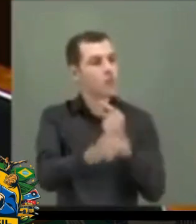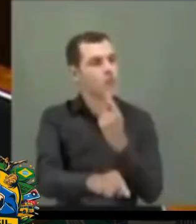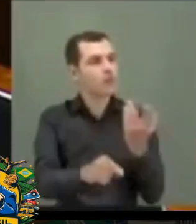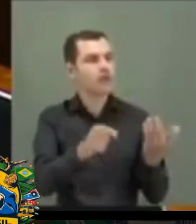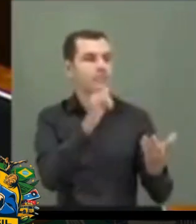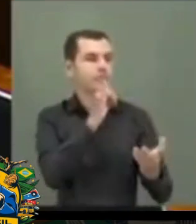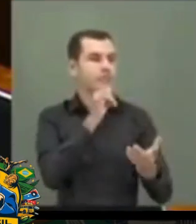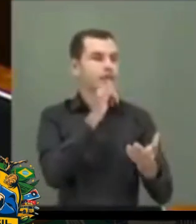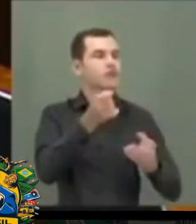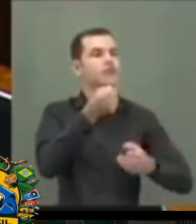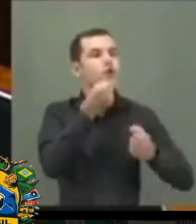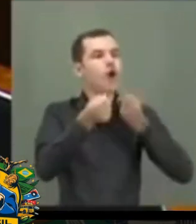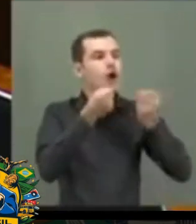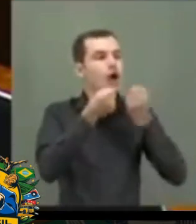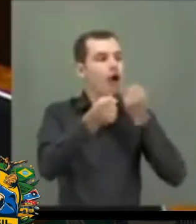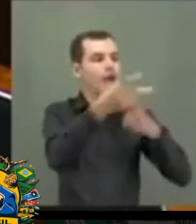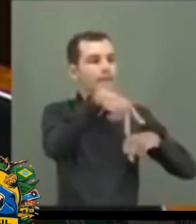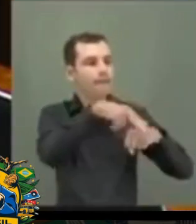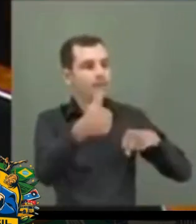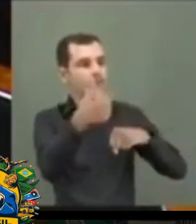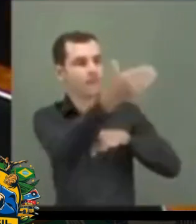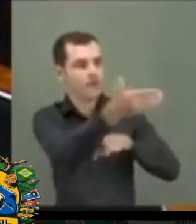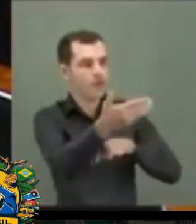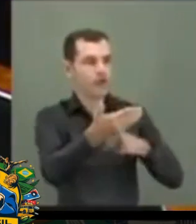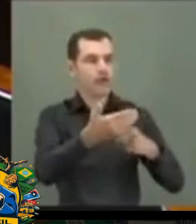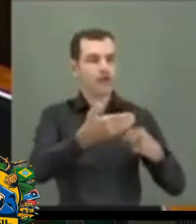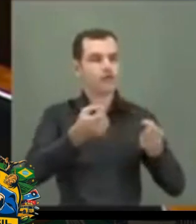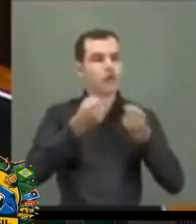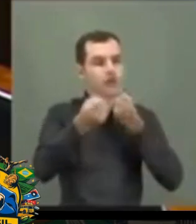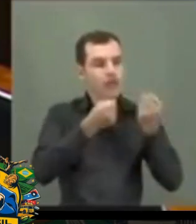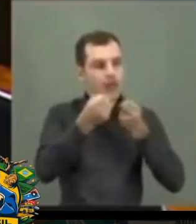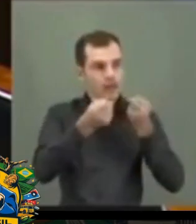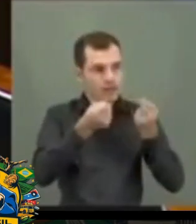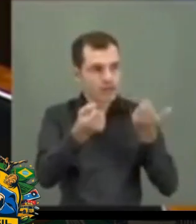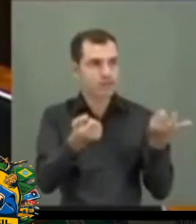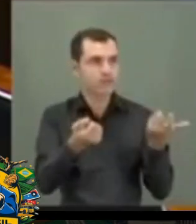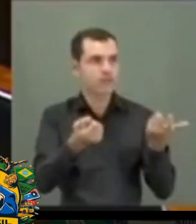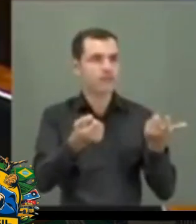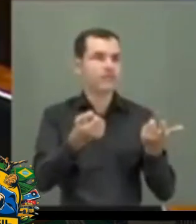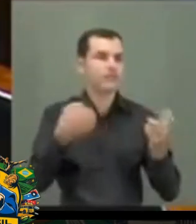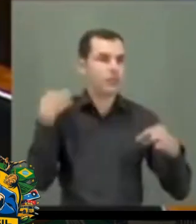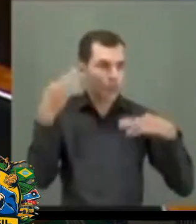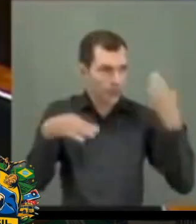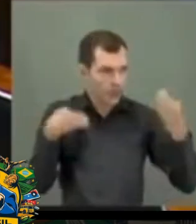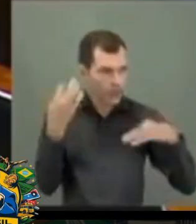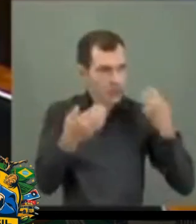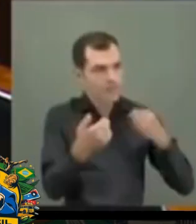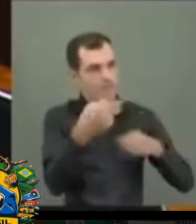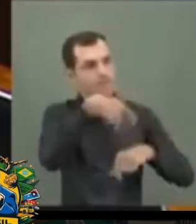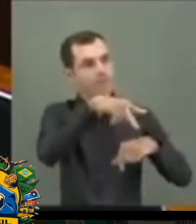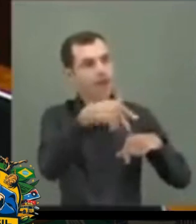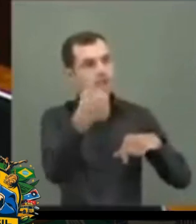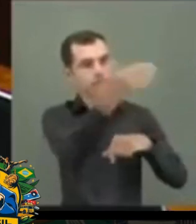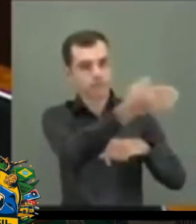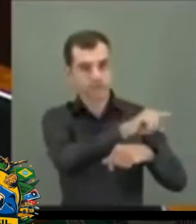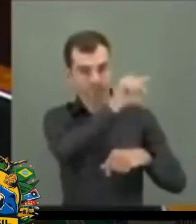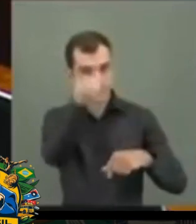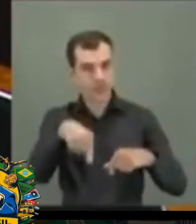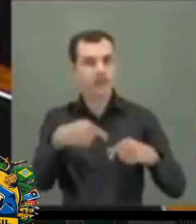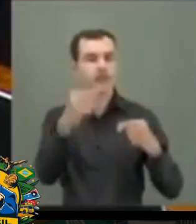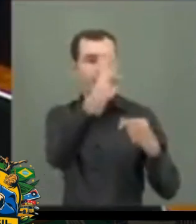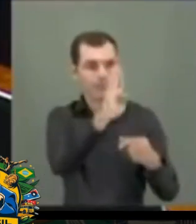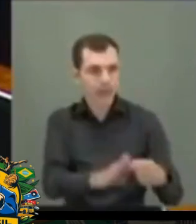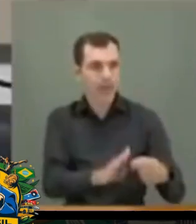turistas estrangeiros, eles têm segurança para vir ao Brasil ou vão ser começados a parado para ser questionados,